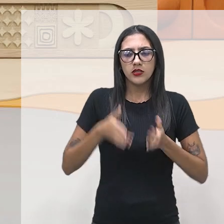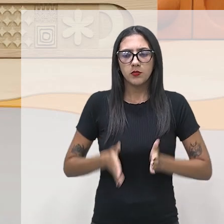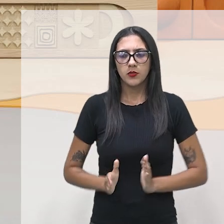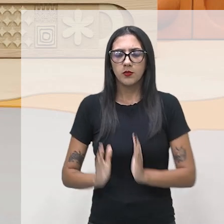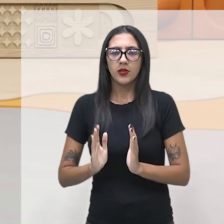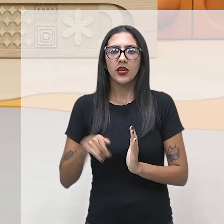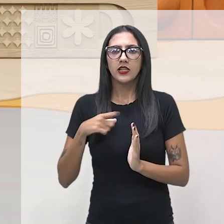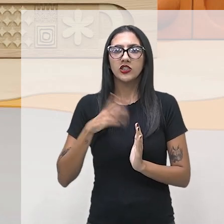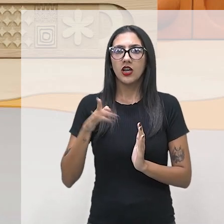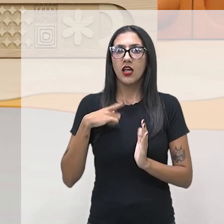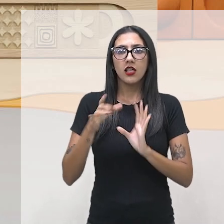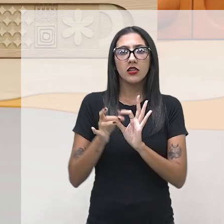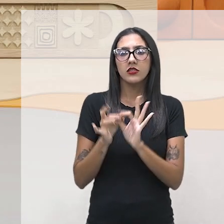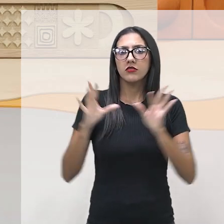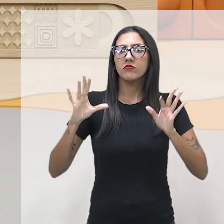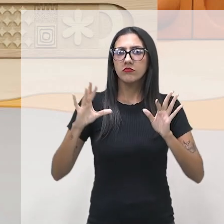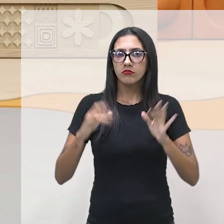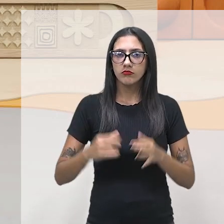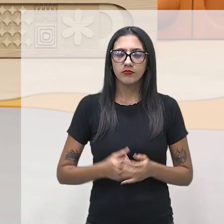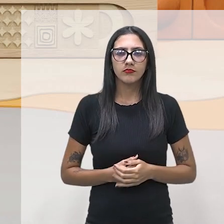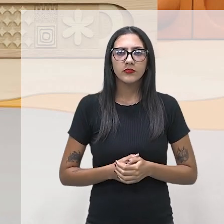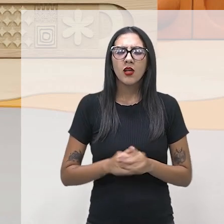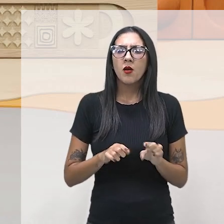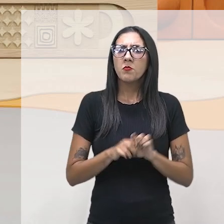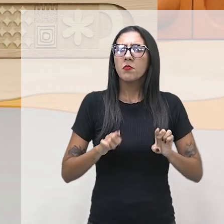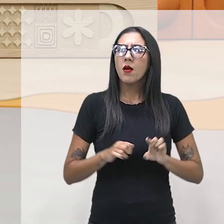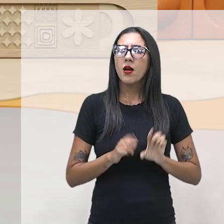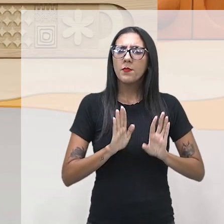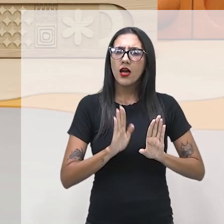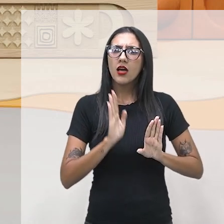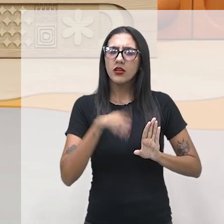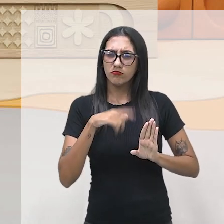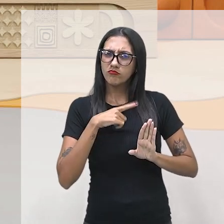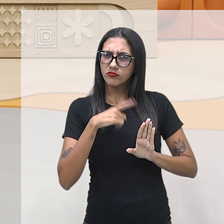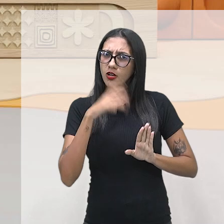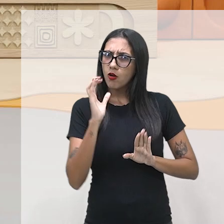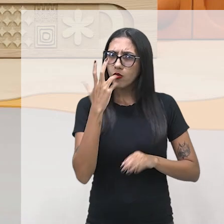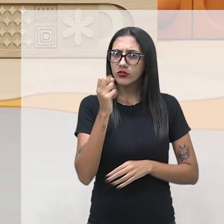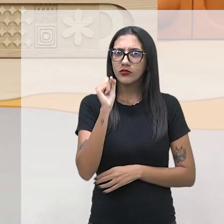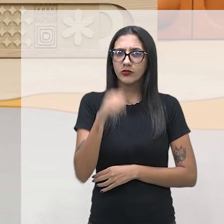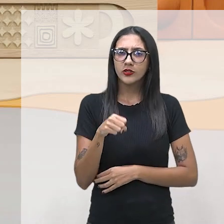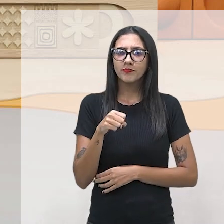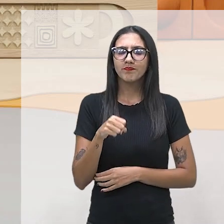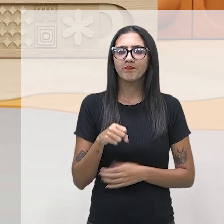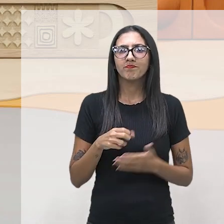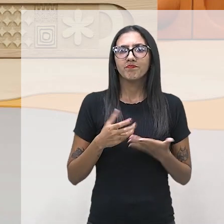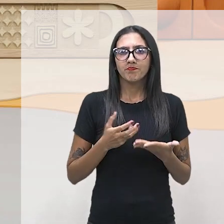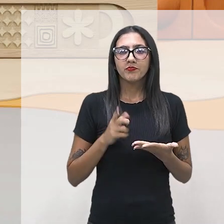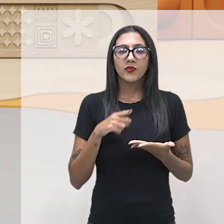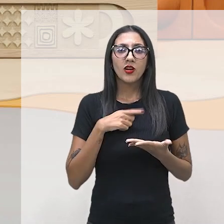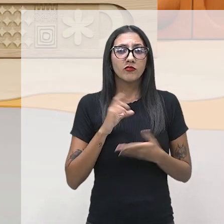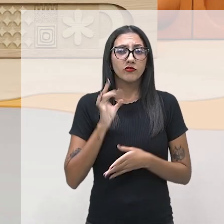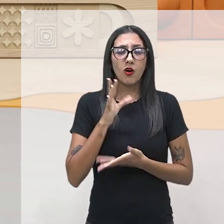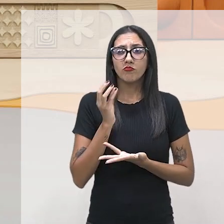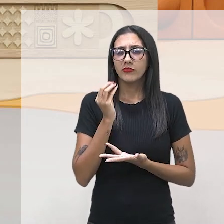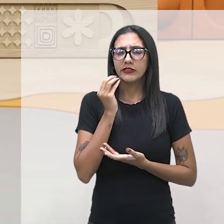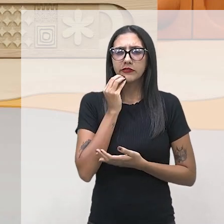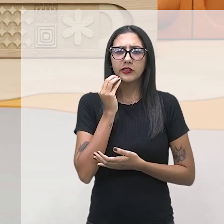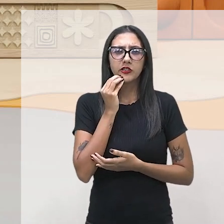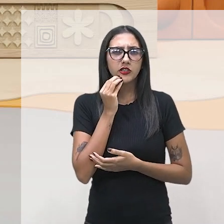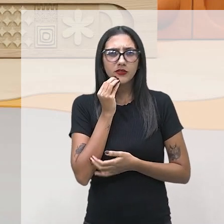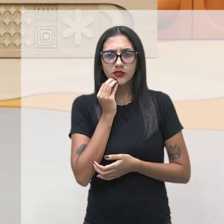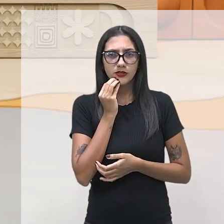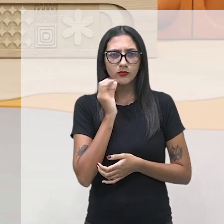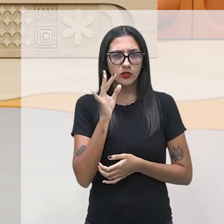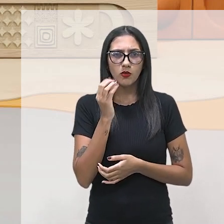livre. Professor, isso aconteceu de fato, professor? Gente, foi mais uma das leis para inglês ver, tá, gente? Porque,